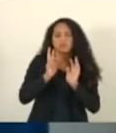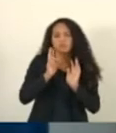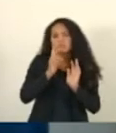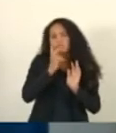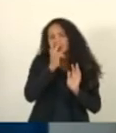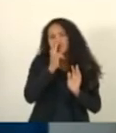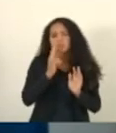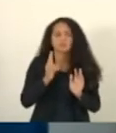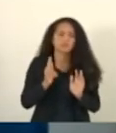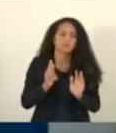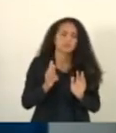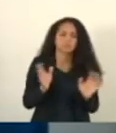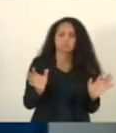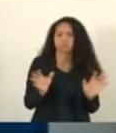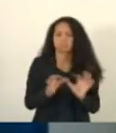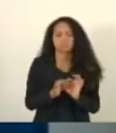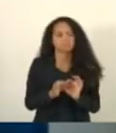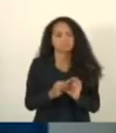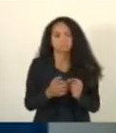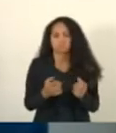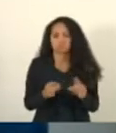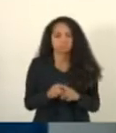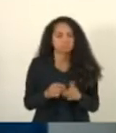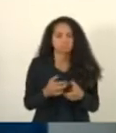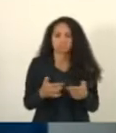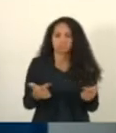tem correlação, nem...